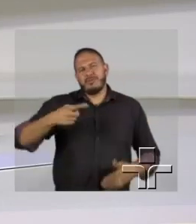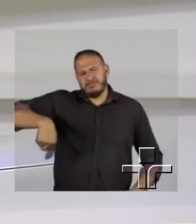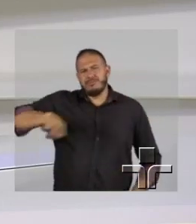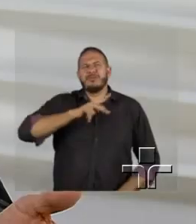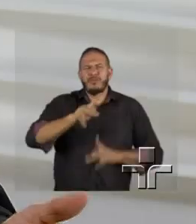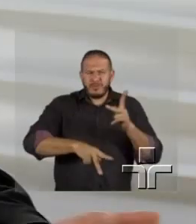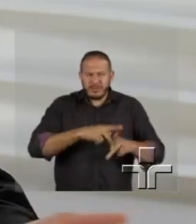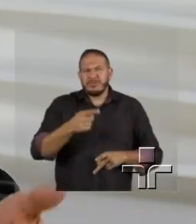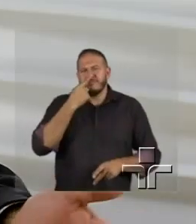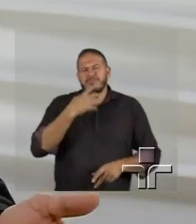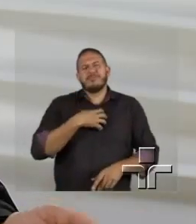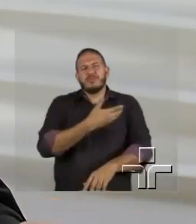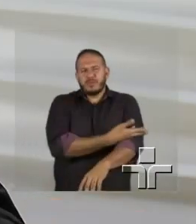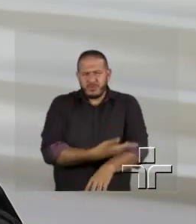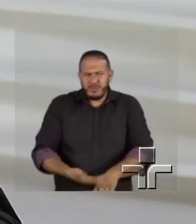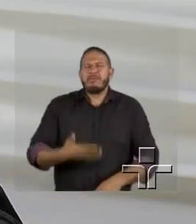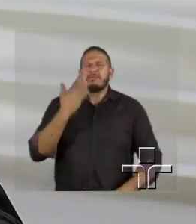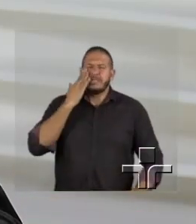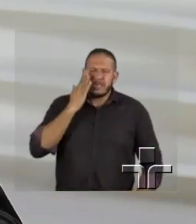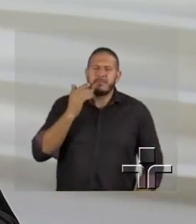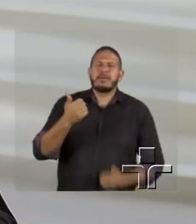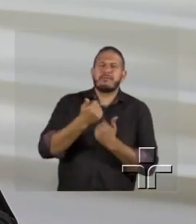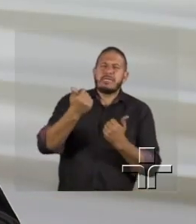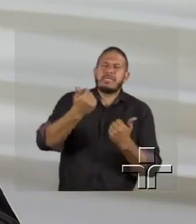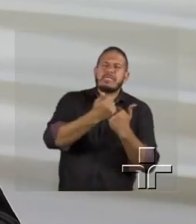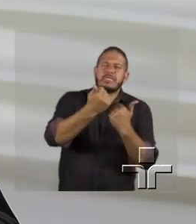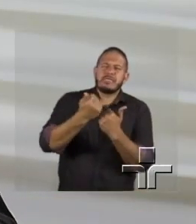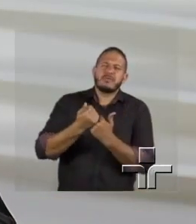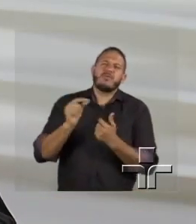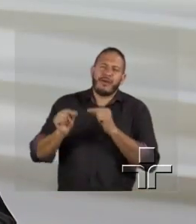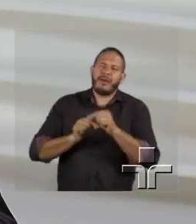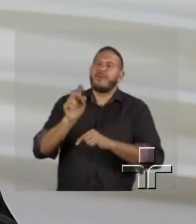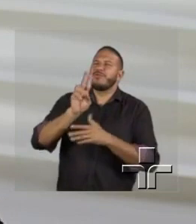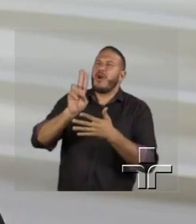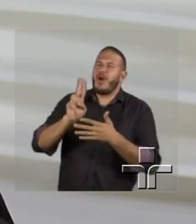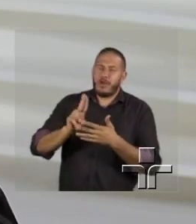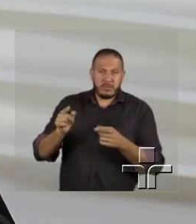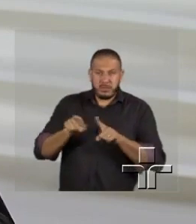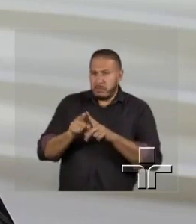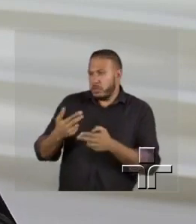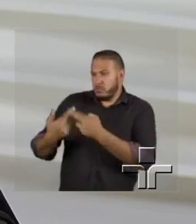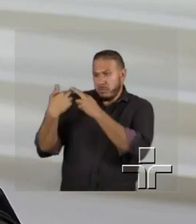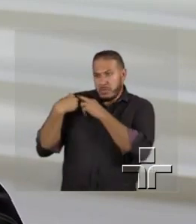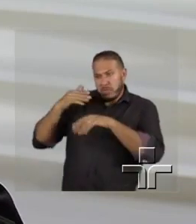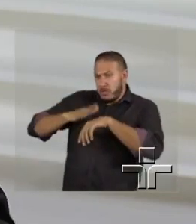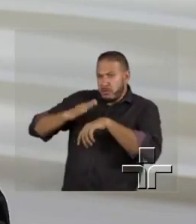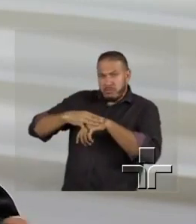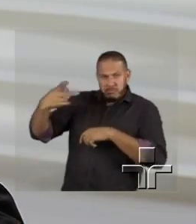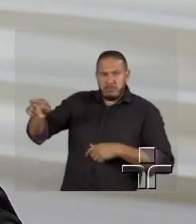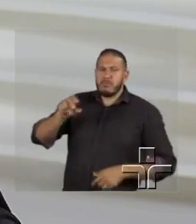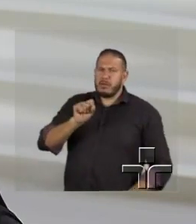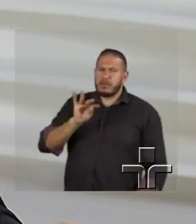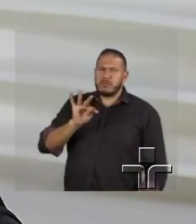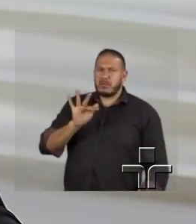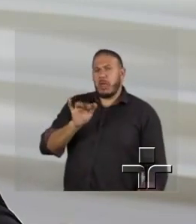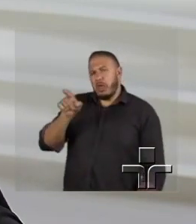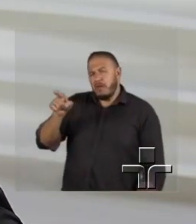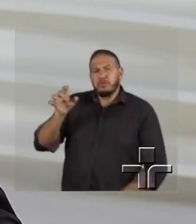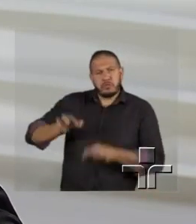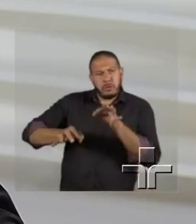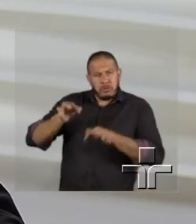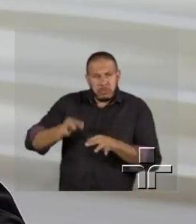só completar aquela pergunta do bloco anterior, porque o senhor disse que agora a gente tem que tomar cuidado com essa coisa de invasão do celular, porque daqui a